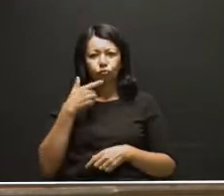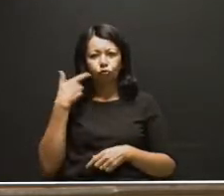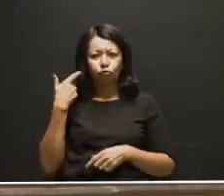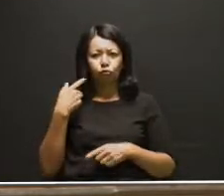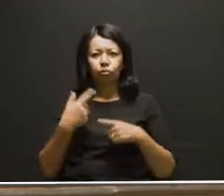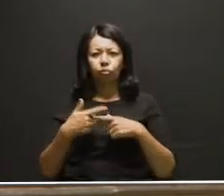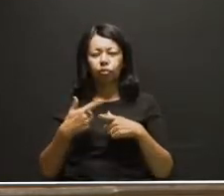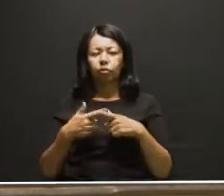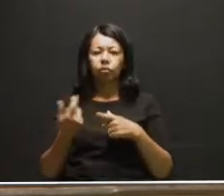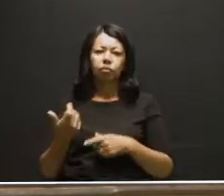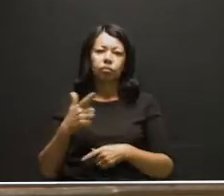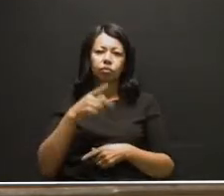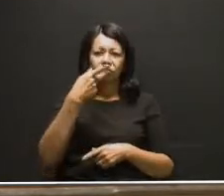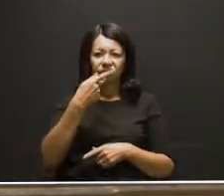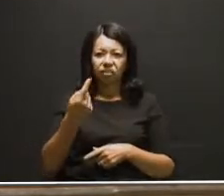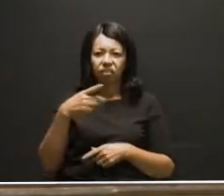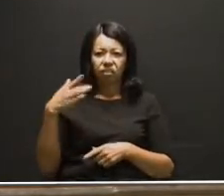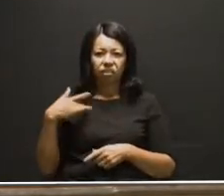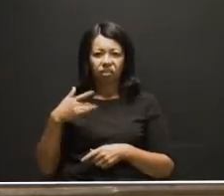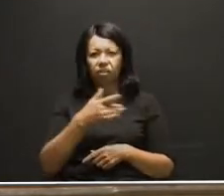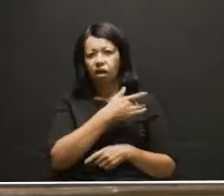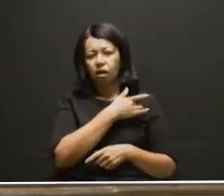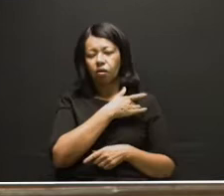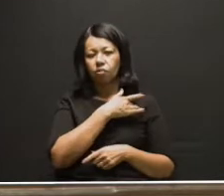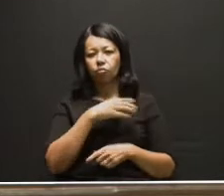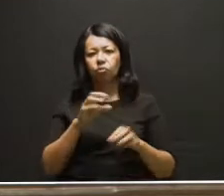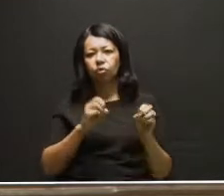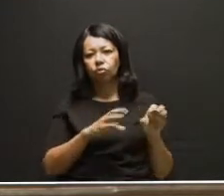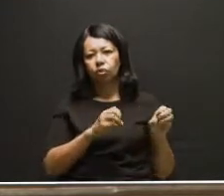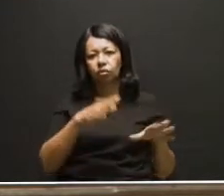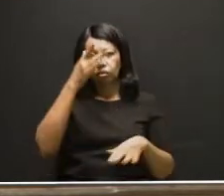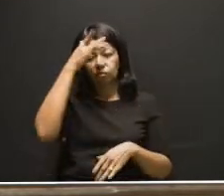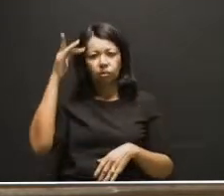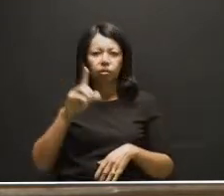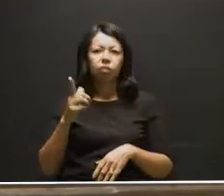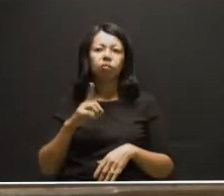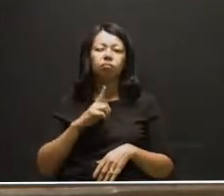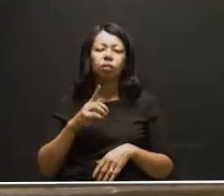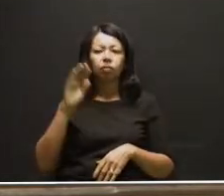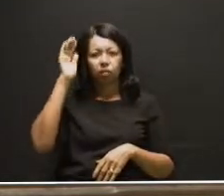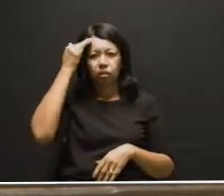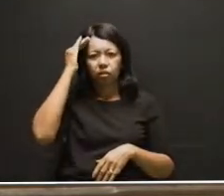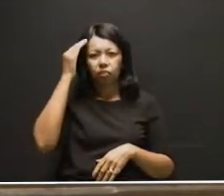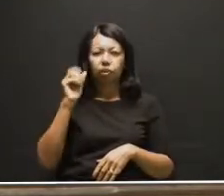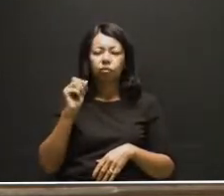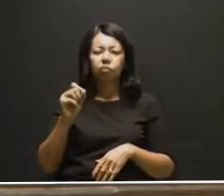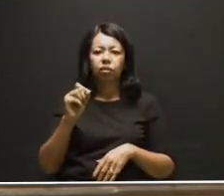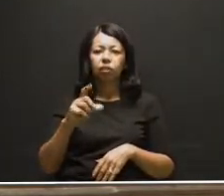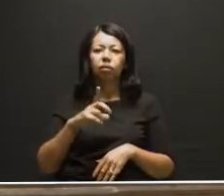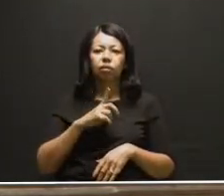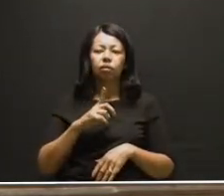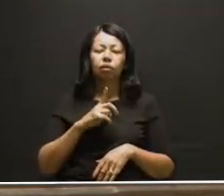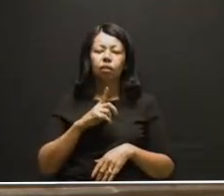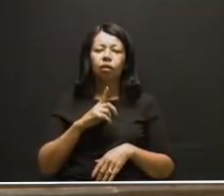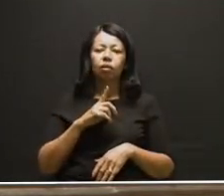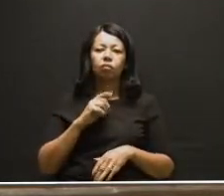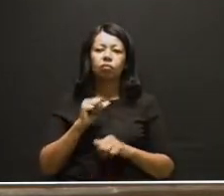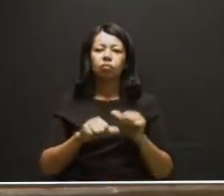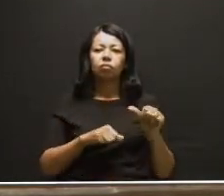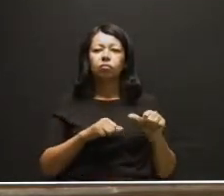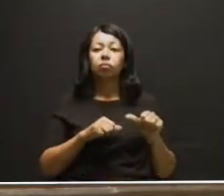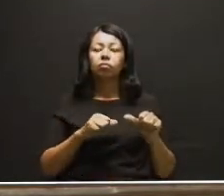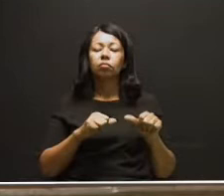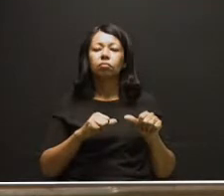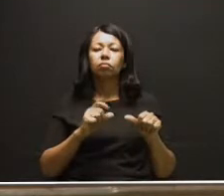quando a gente fala que de saúde pública de educação as pessoas não têm noção do que na ponta isso reflete na vida